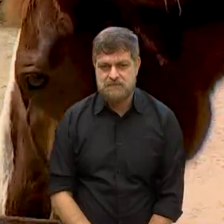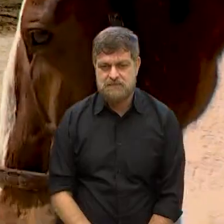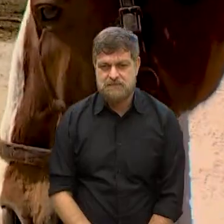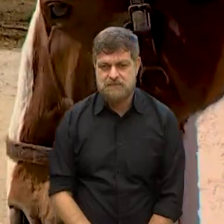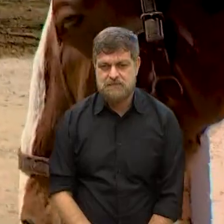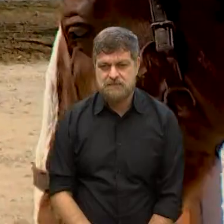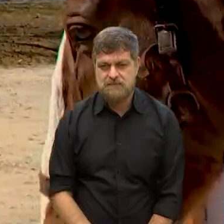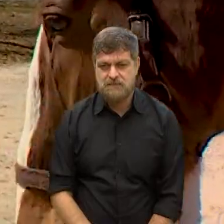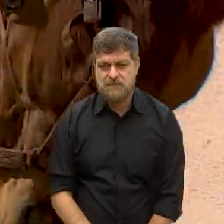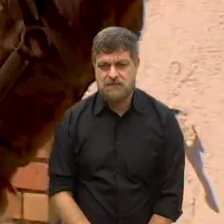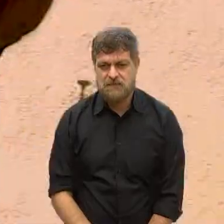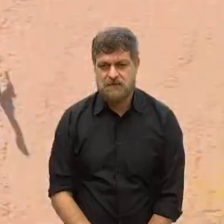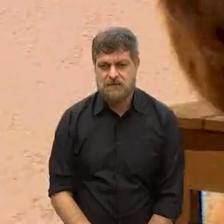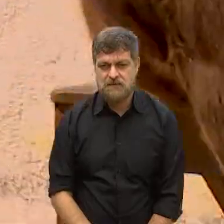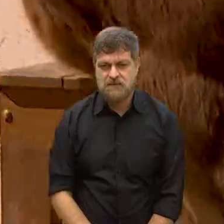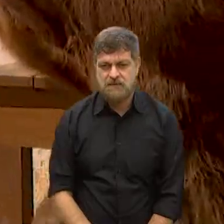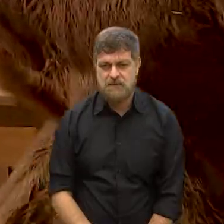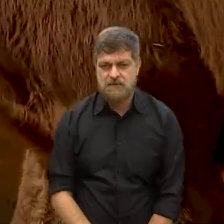Podemos? Vou passar o nariz.